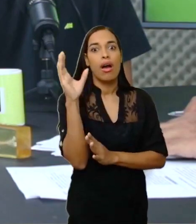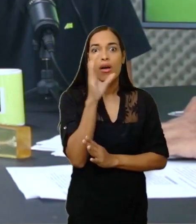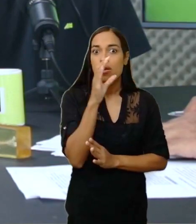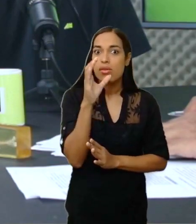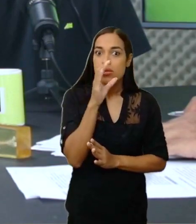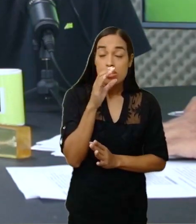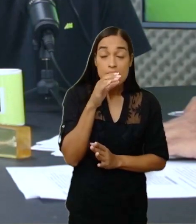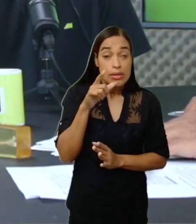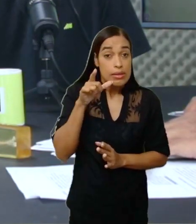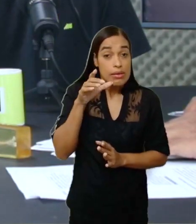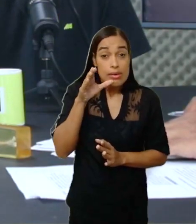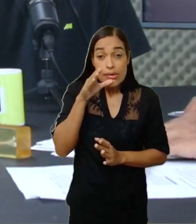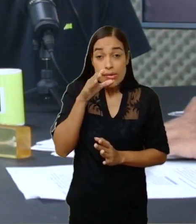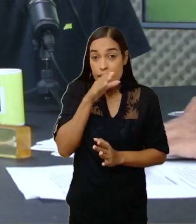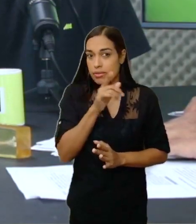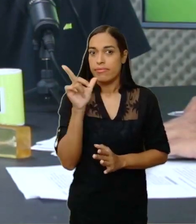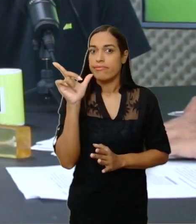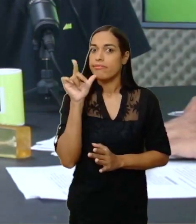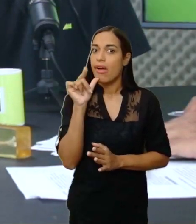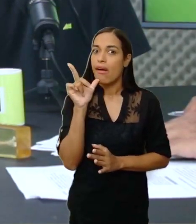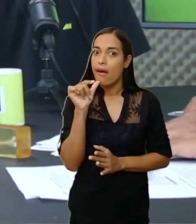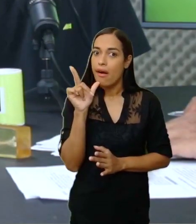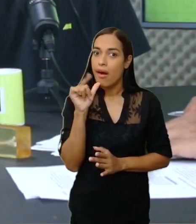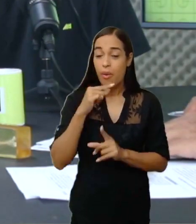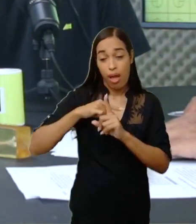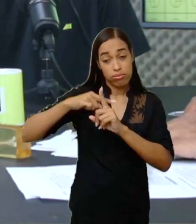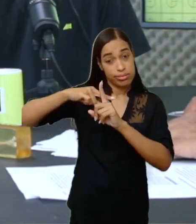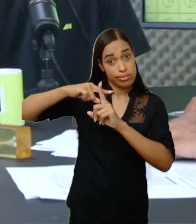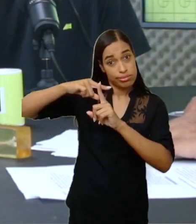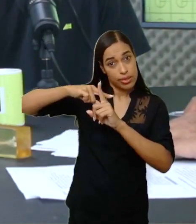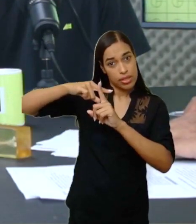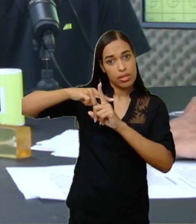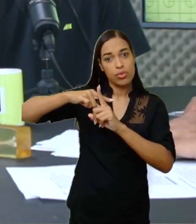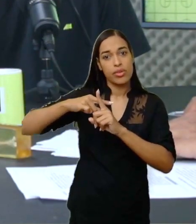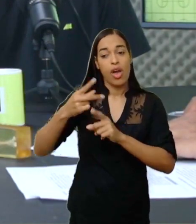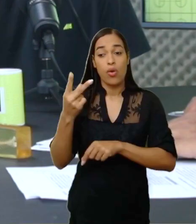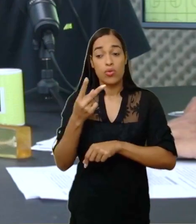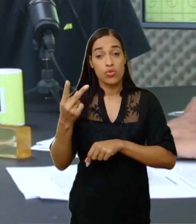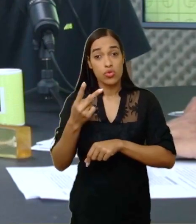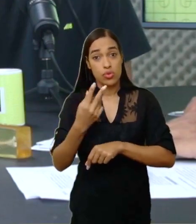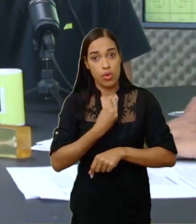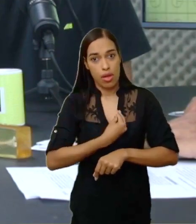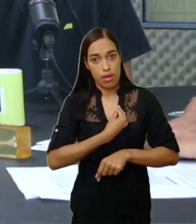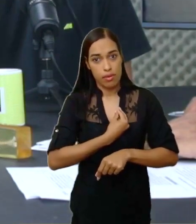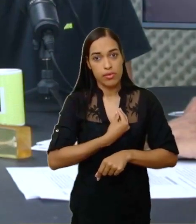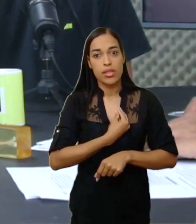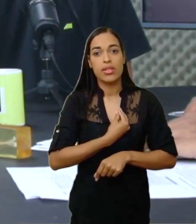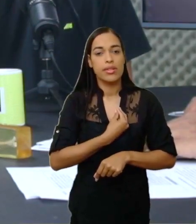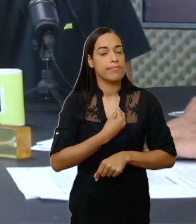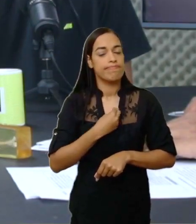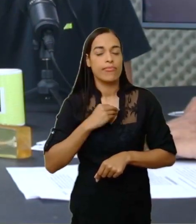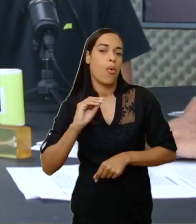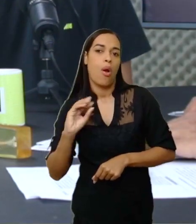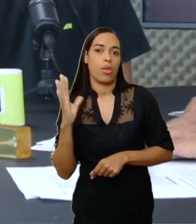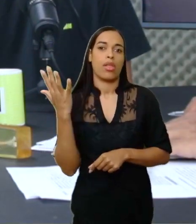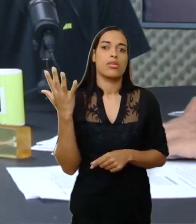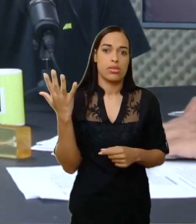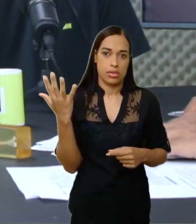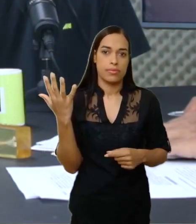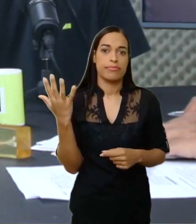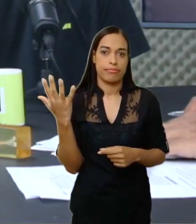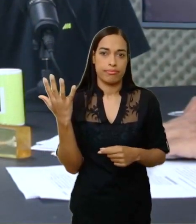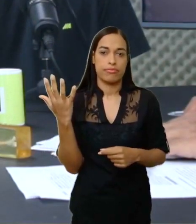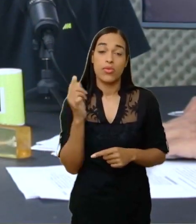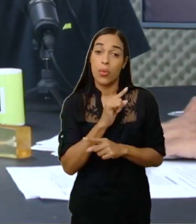a água, ficar muito quente, essa simbiose, né, essa interação entre esses dois organismos, ela acaba não acontecendo. E aí, quando